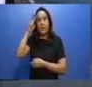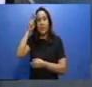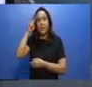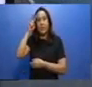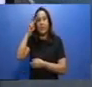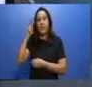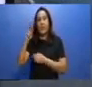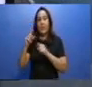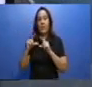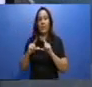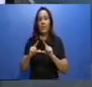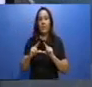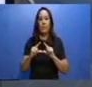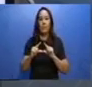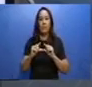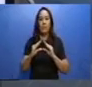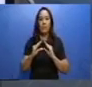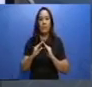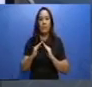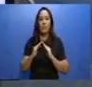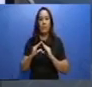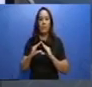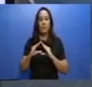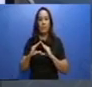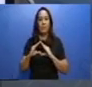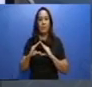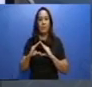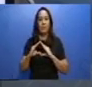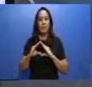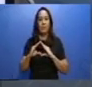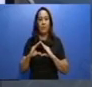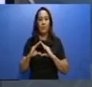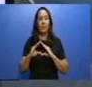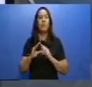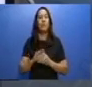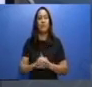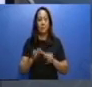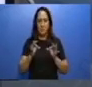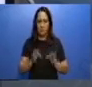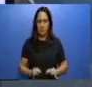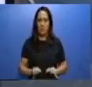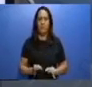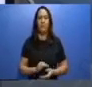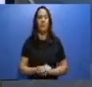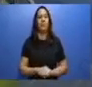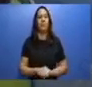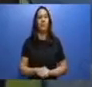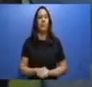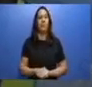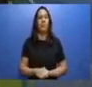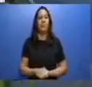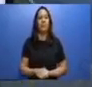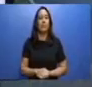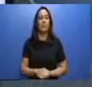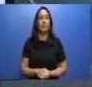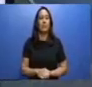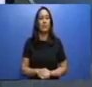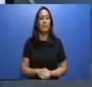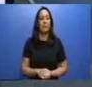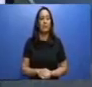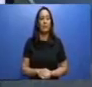contornar, eu não vejo um triângulo? Certinho, não é? Um triângulo. Então, agora que